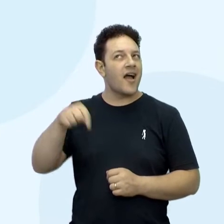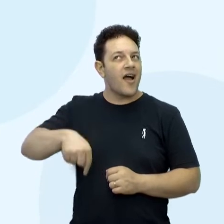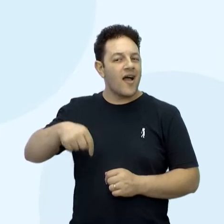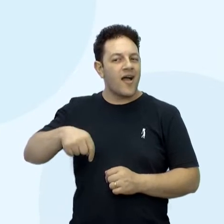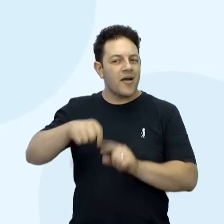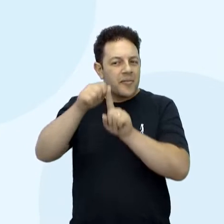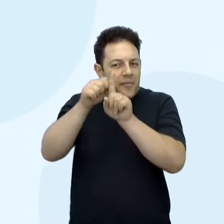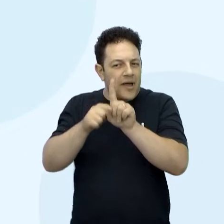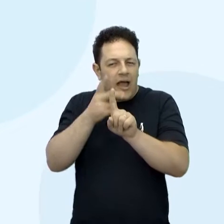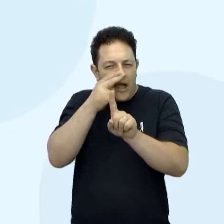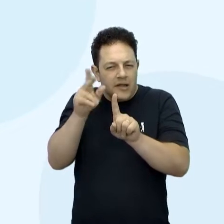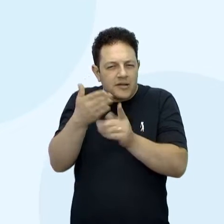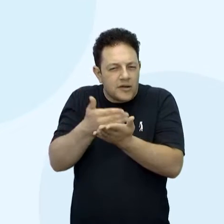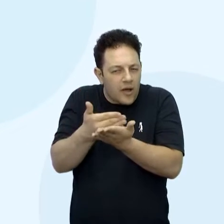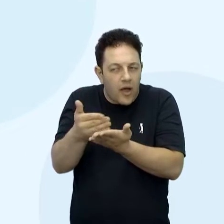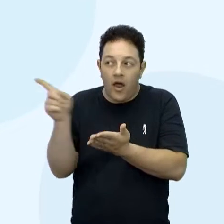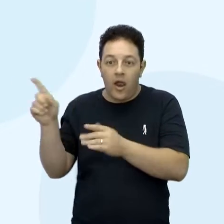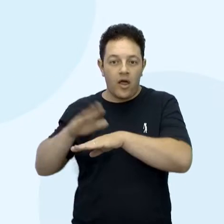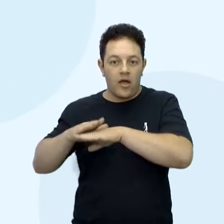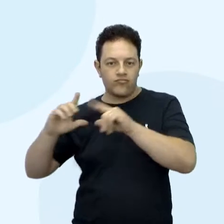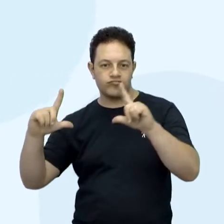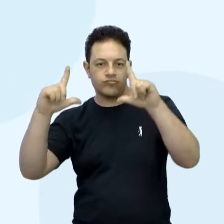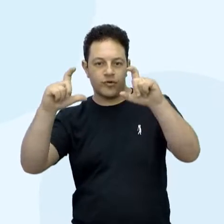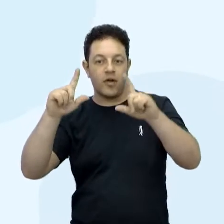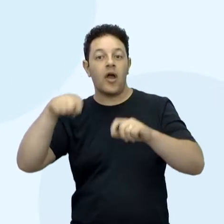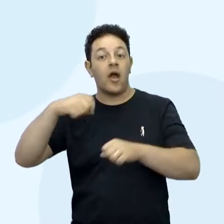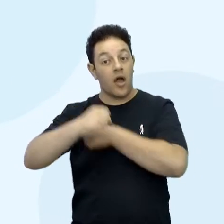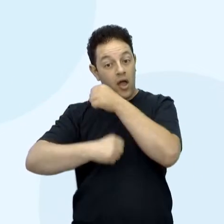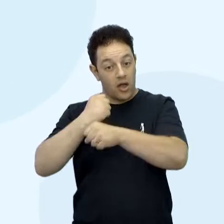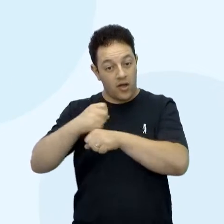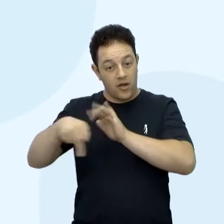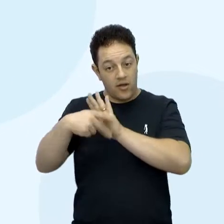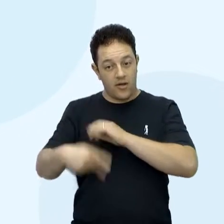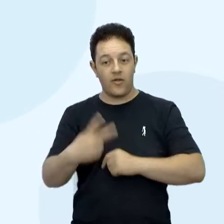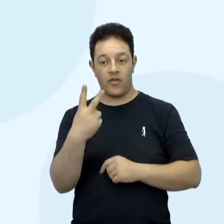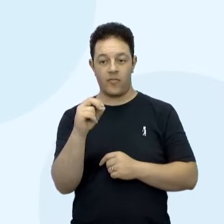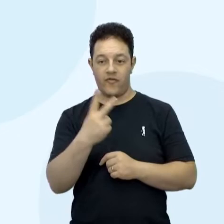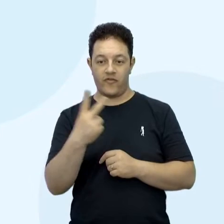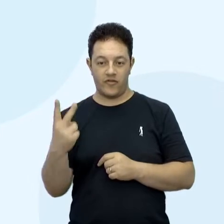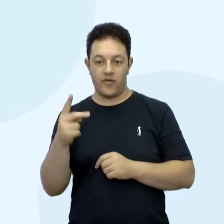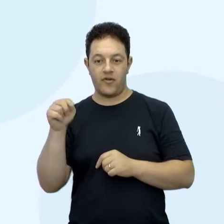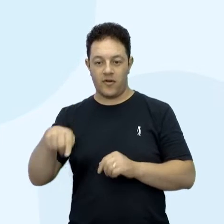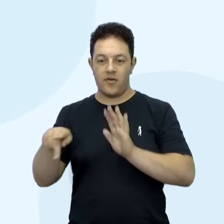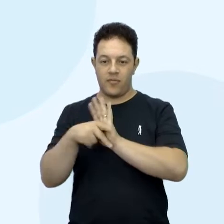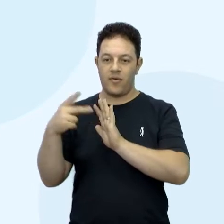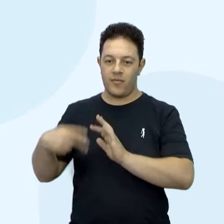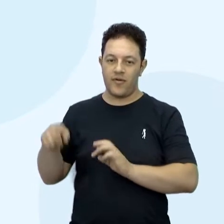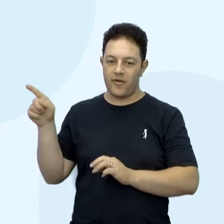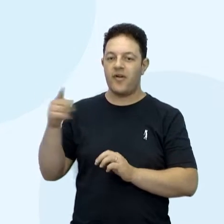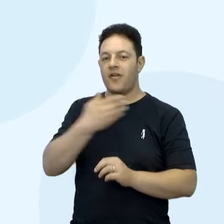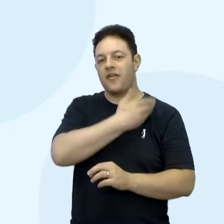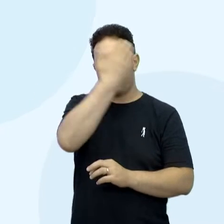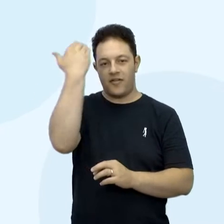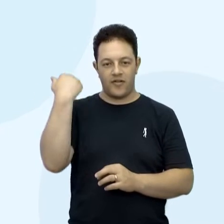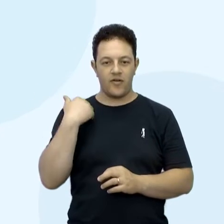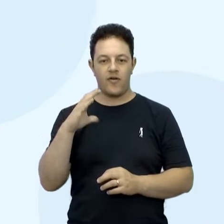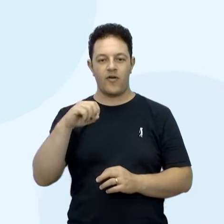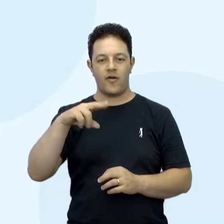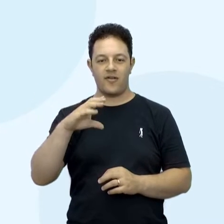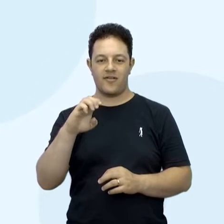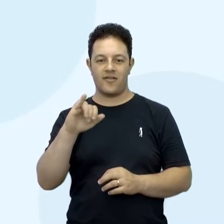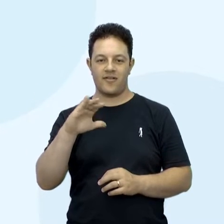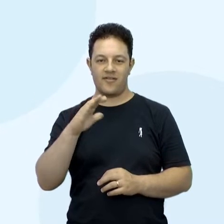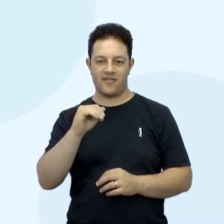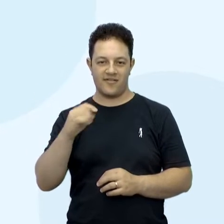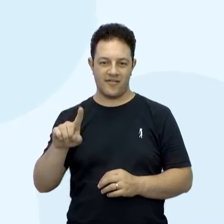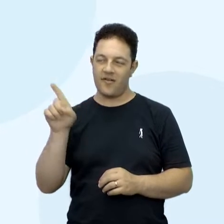desse mês, tá? Então é uma imagem de 2022 da igreja, né? Da catedral, no caso, Nossa Senhora da